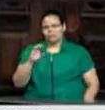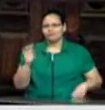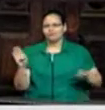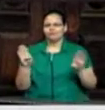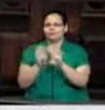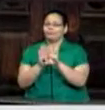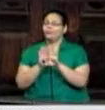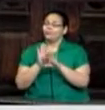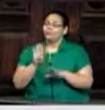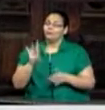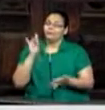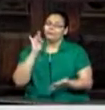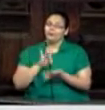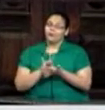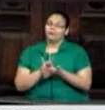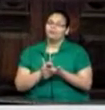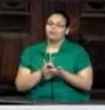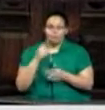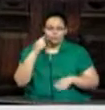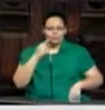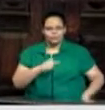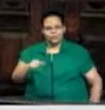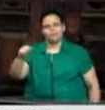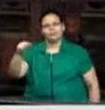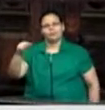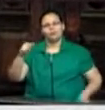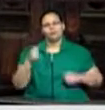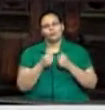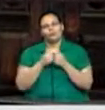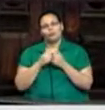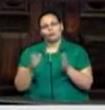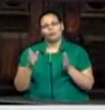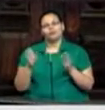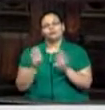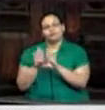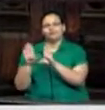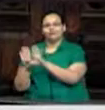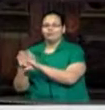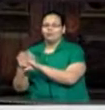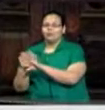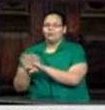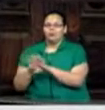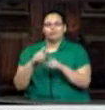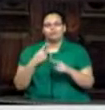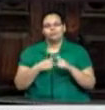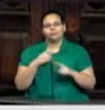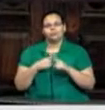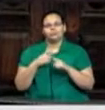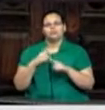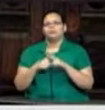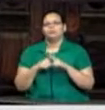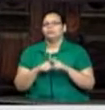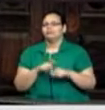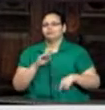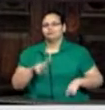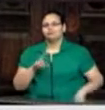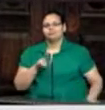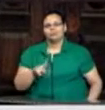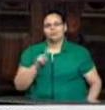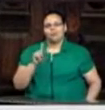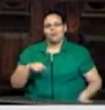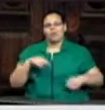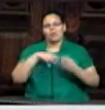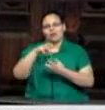E, na verdade, nessa semana começou a fechar. Porque não se trata mais de